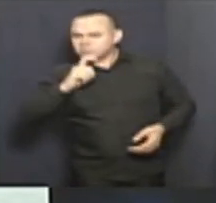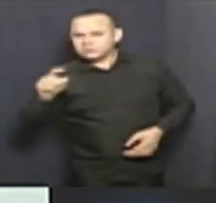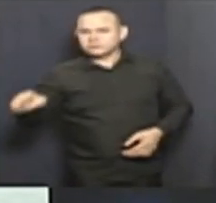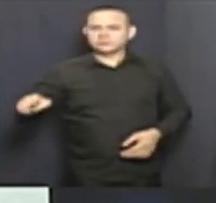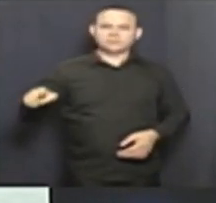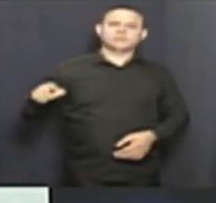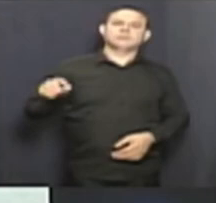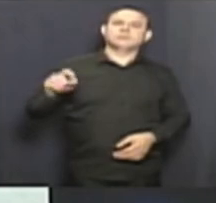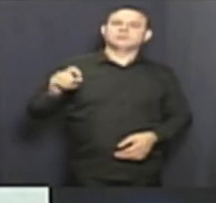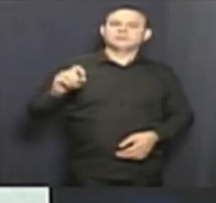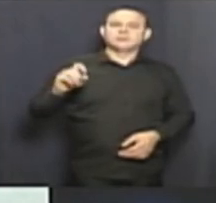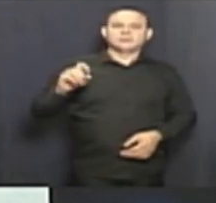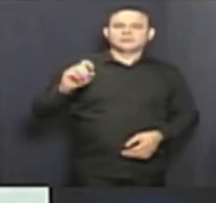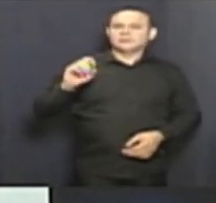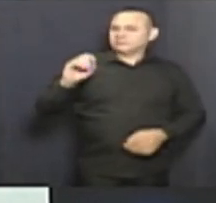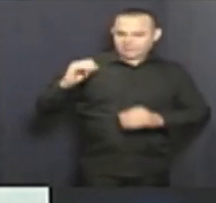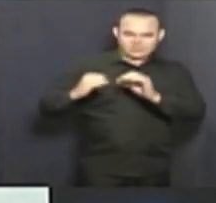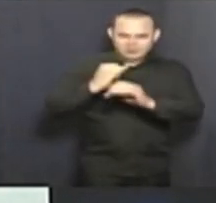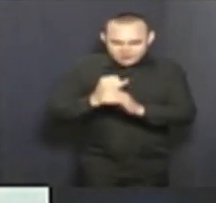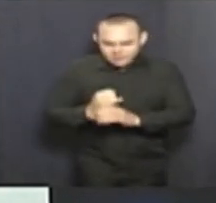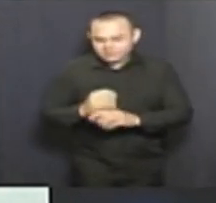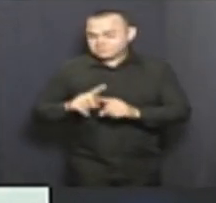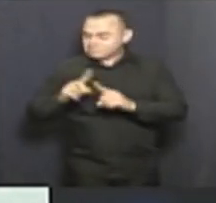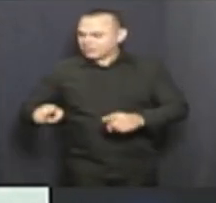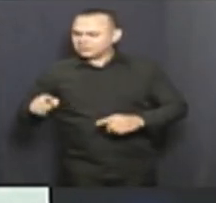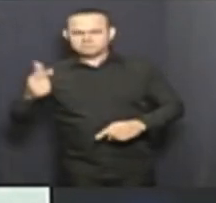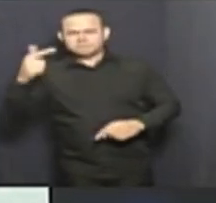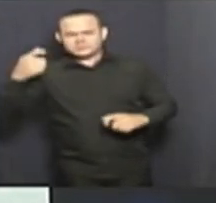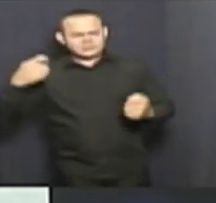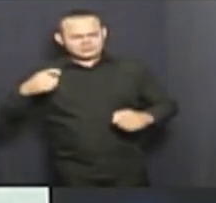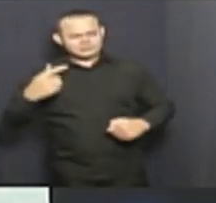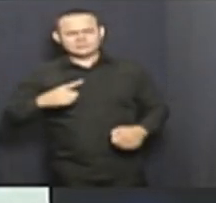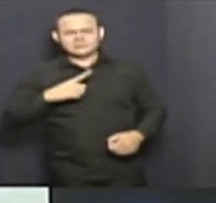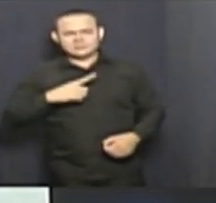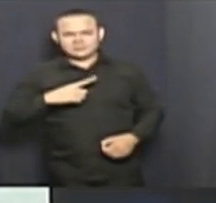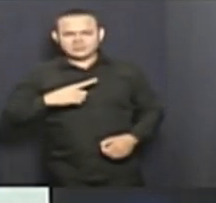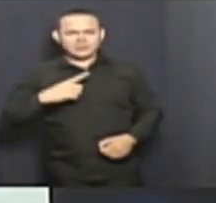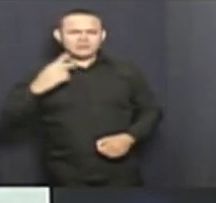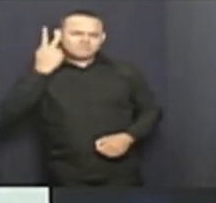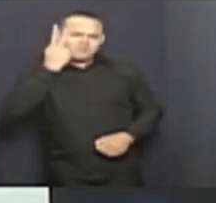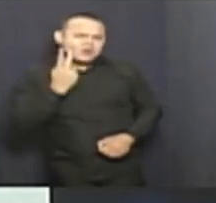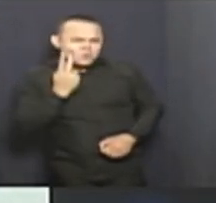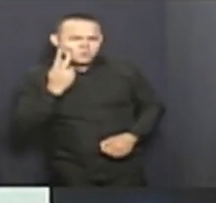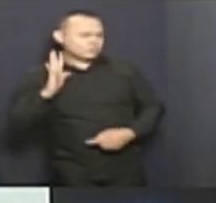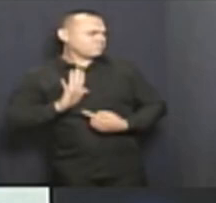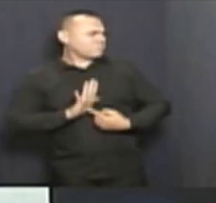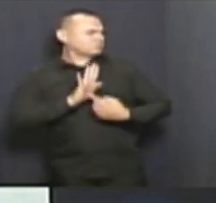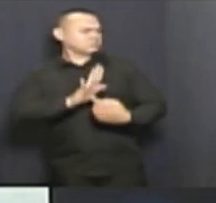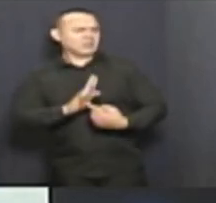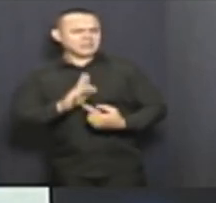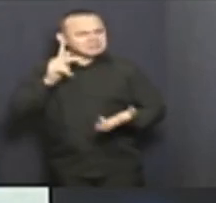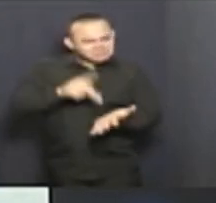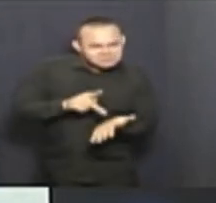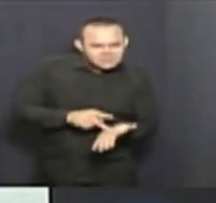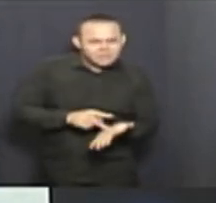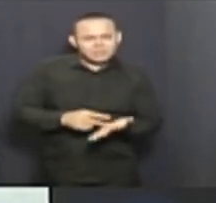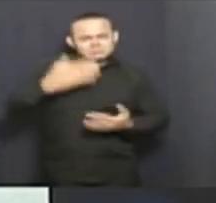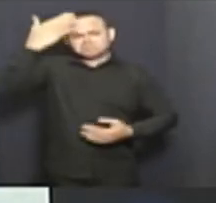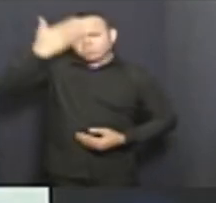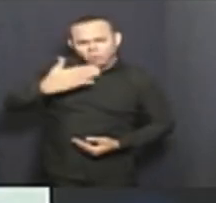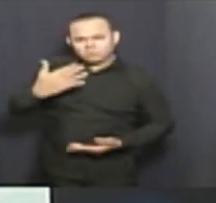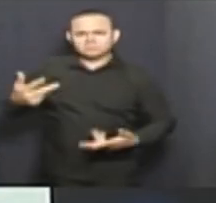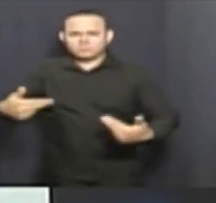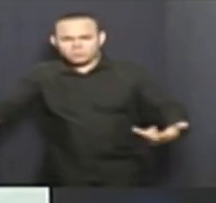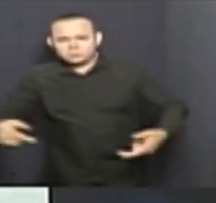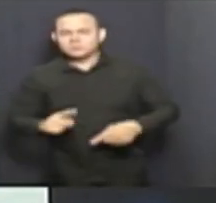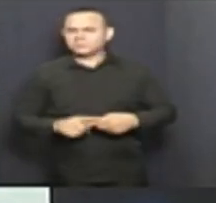paulo e nós não temos que ter vergonha nenhuma de enfrentar essas posições mostrar a verdade prestar contas eu já fui é